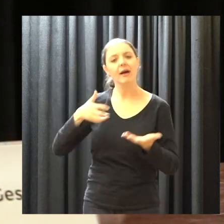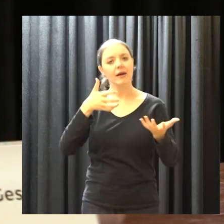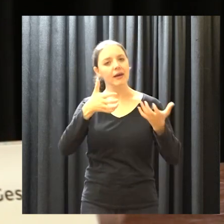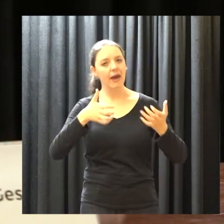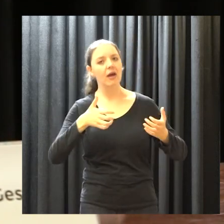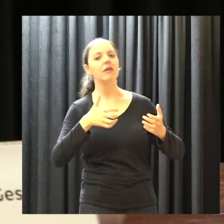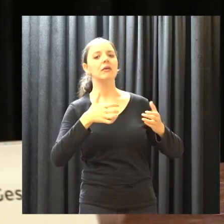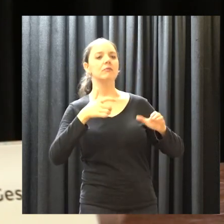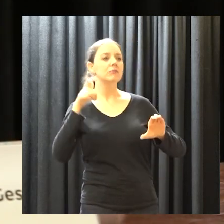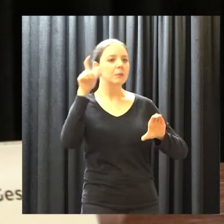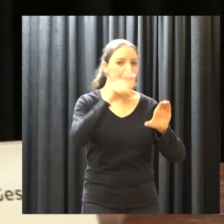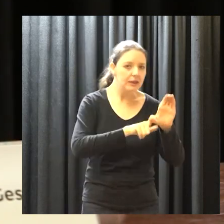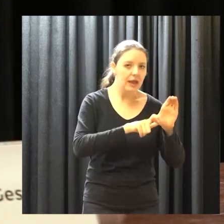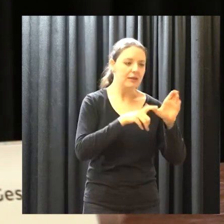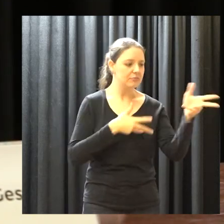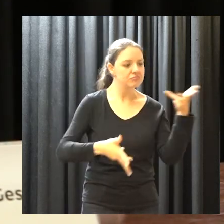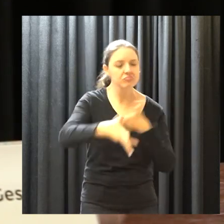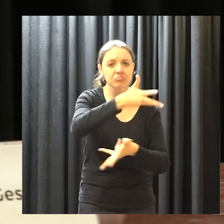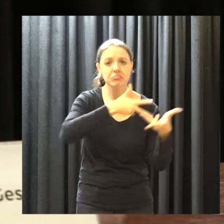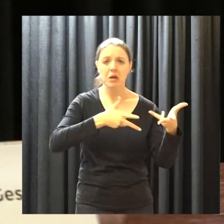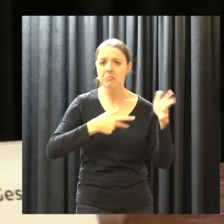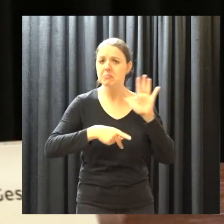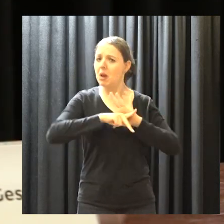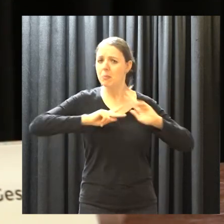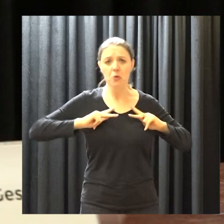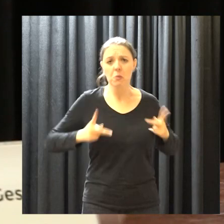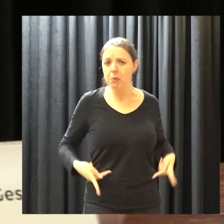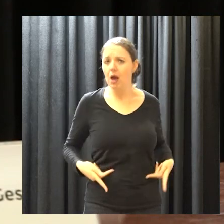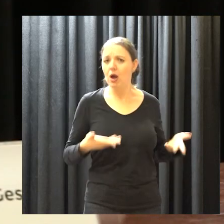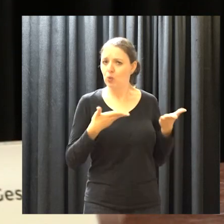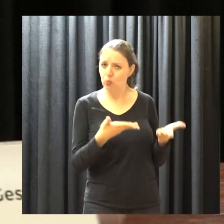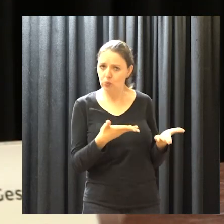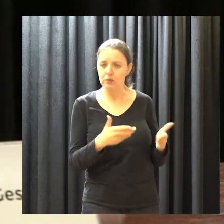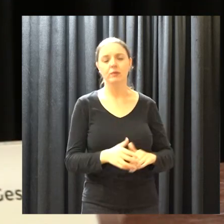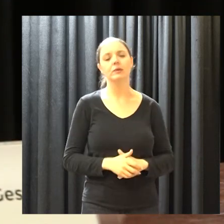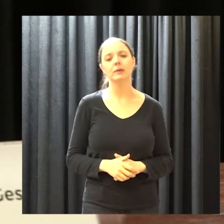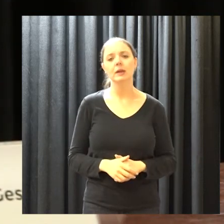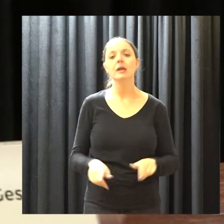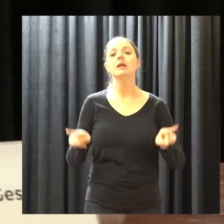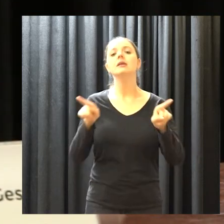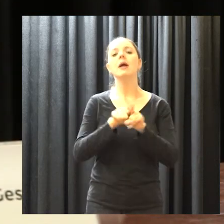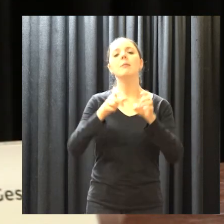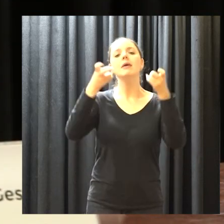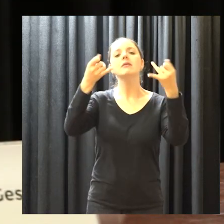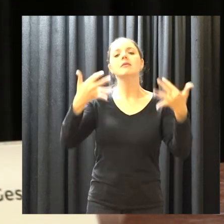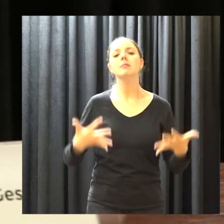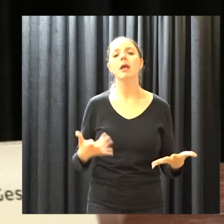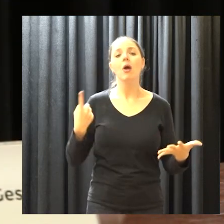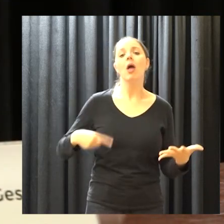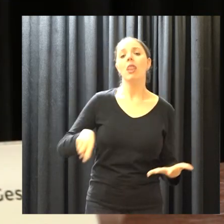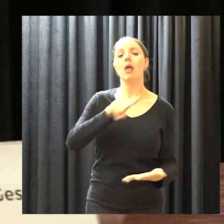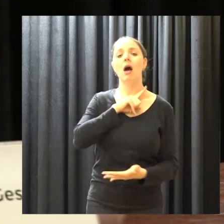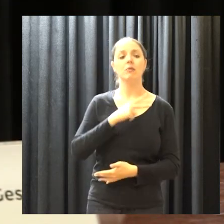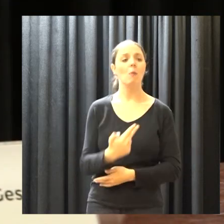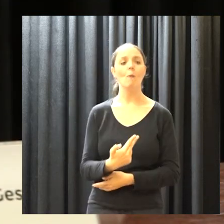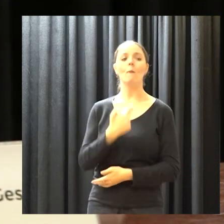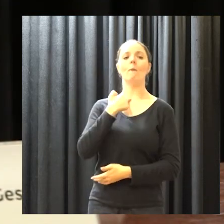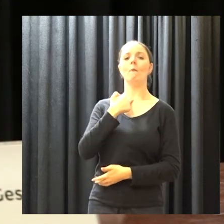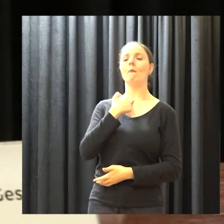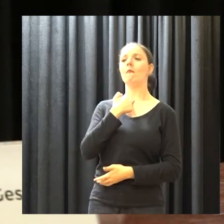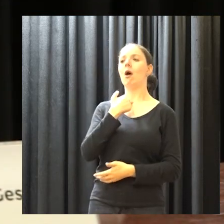inerentes à condição humana. Destaquei também a necessidade de não tornarmos pessoas com